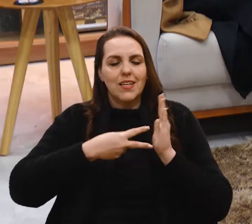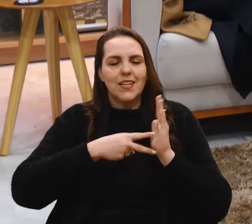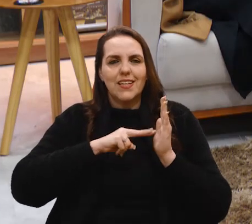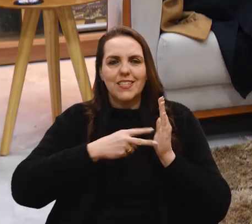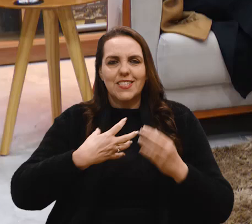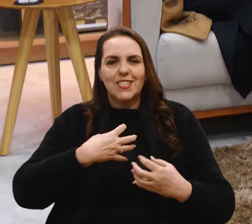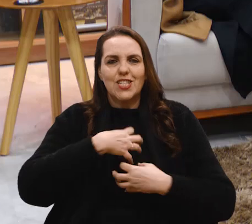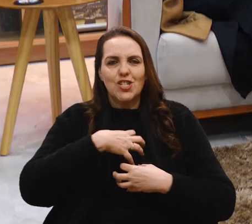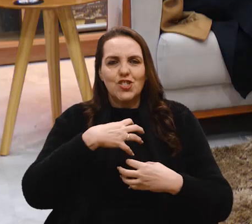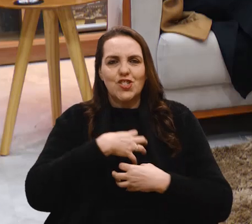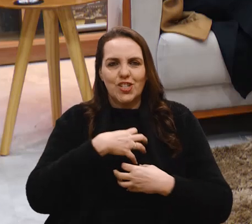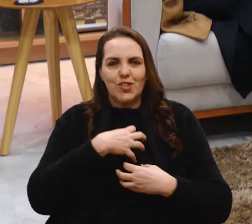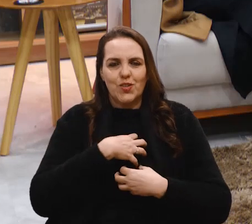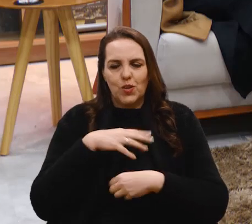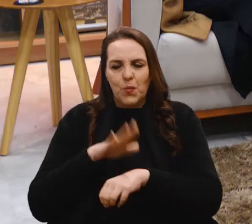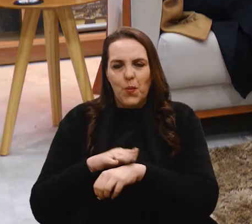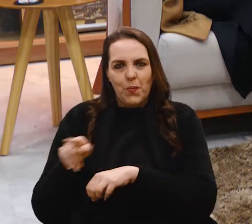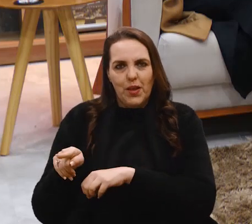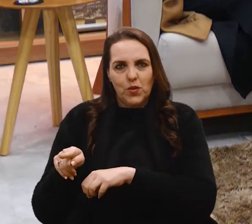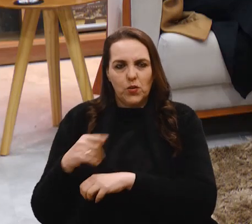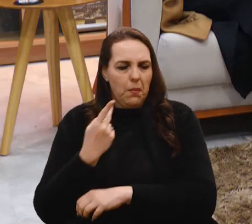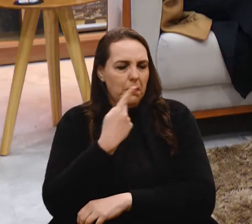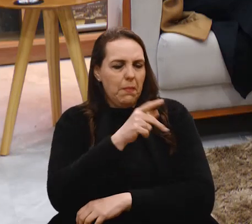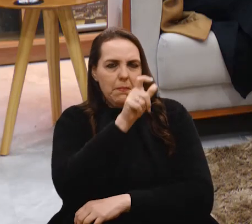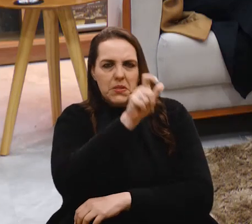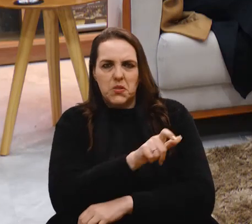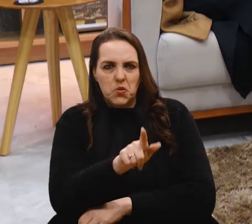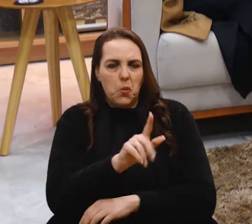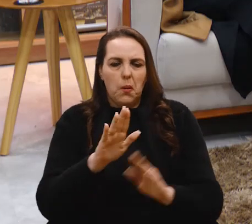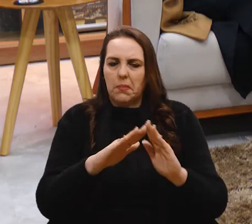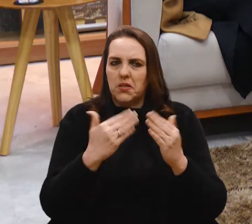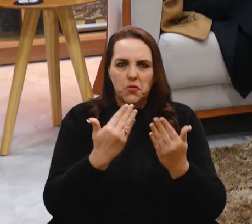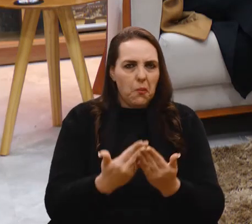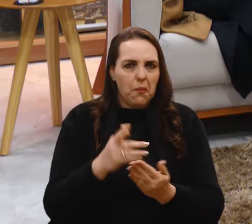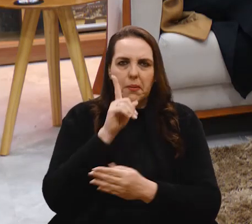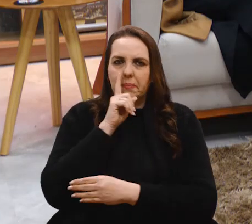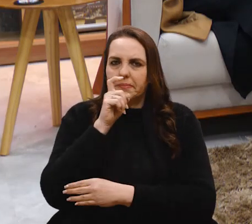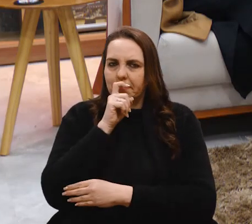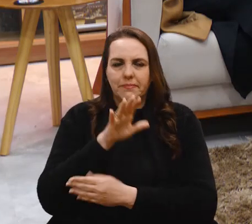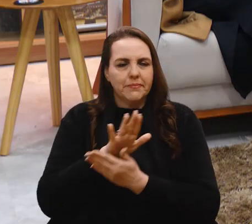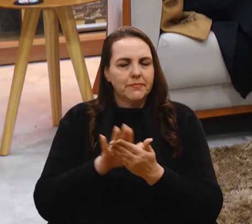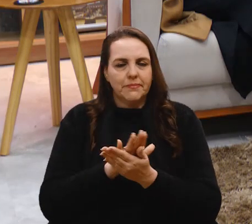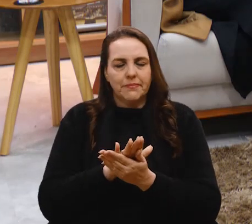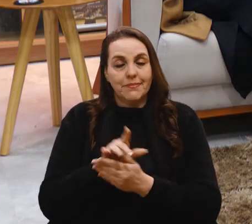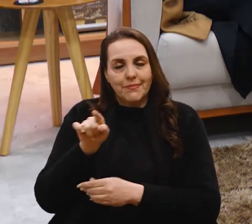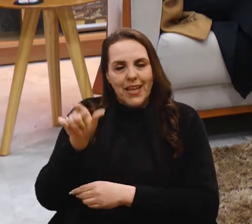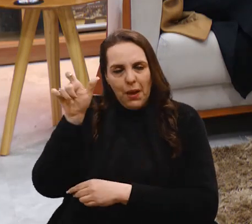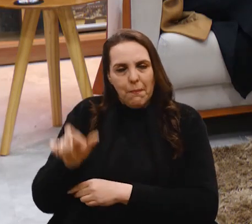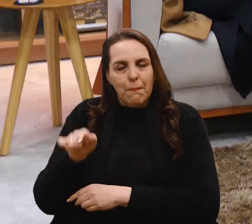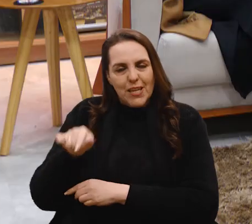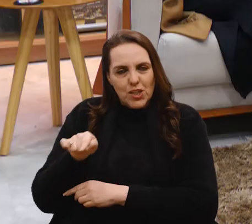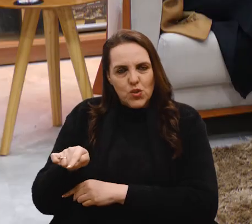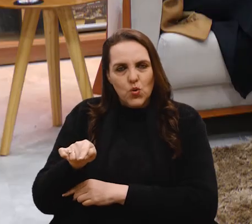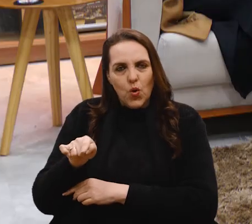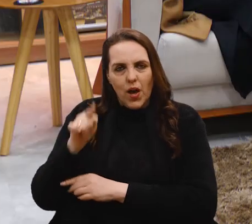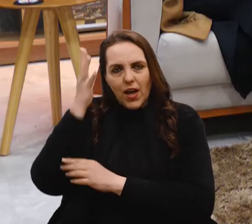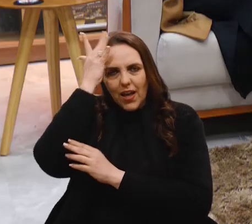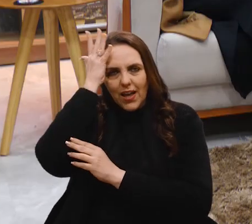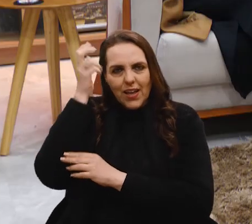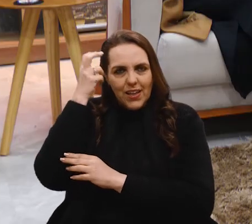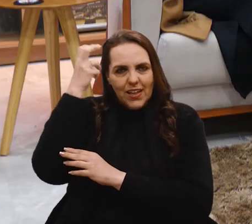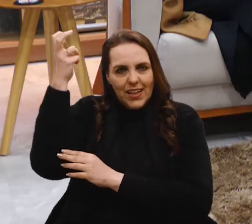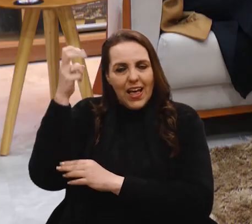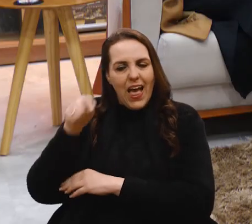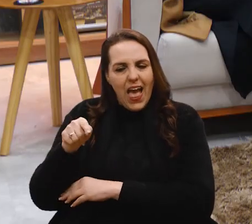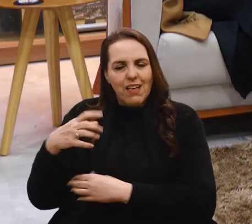no momento. Não é o sentido para o outro, para a escola, para os pais. É o que faz sentido para ele. Uhum. E que esse sentido é